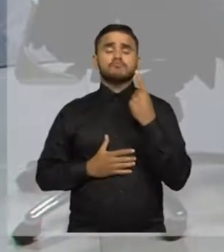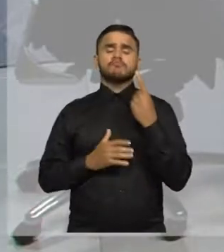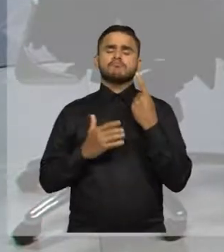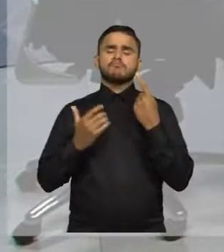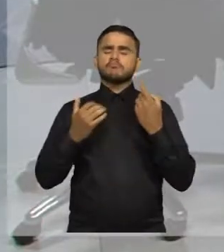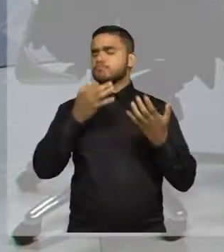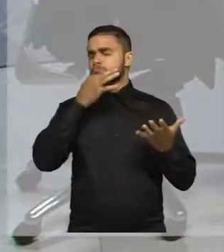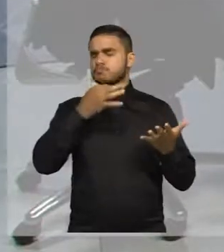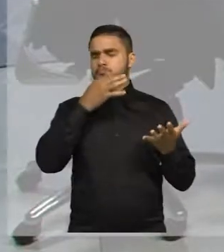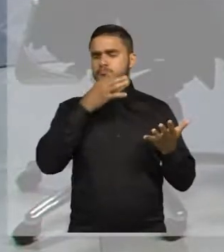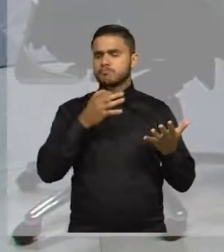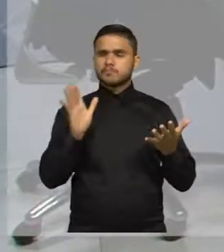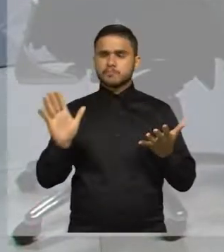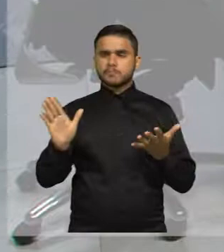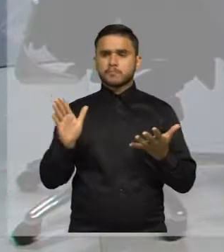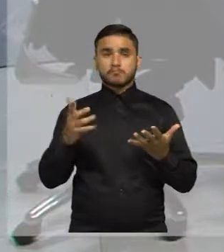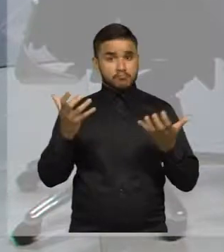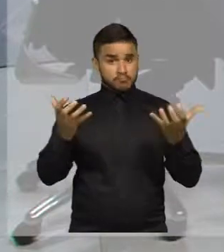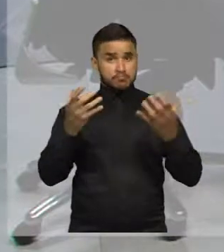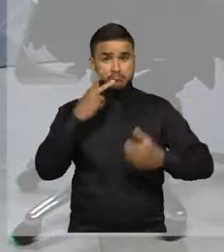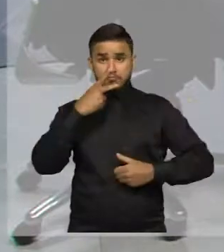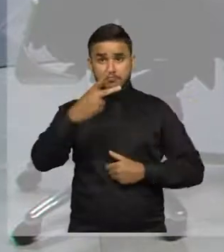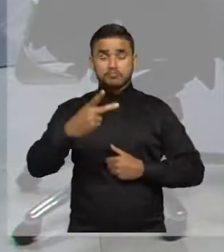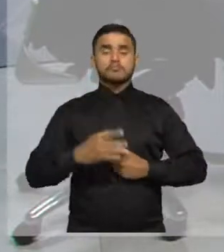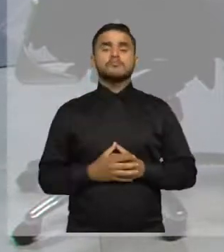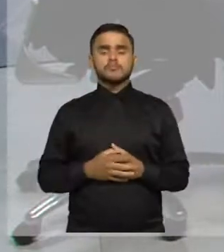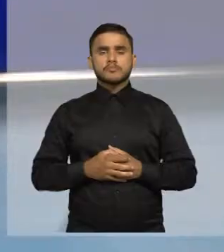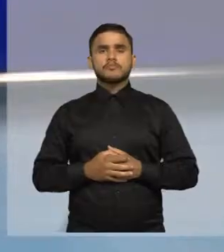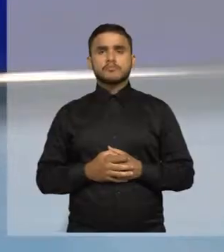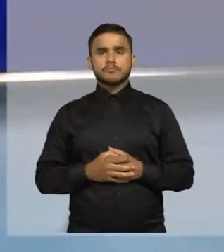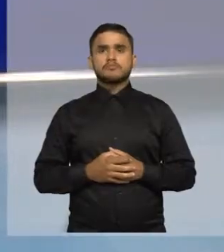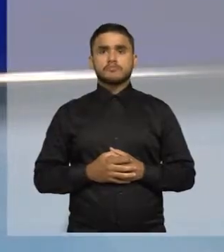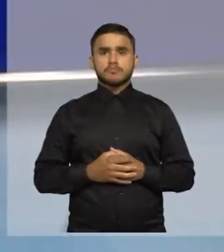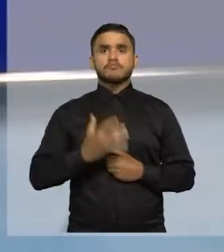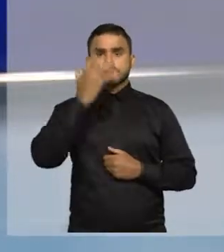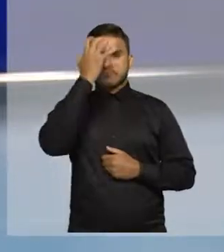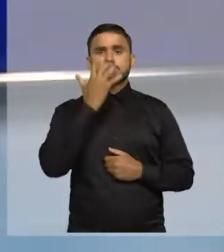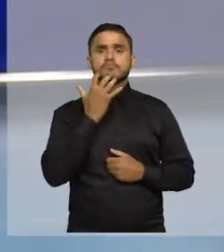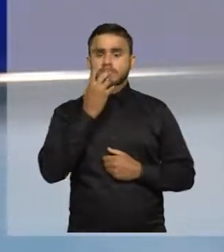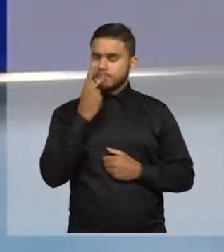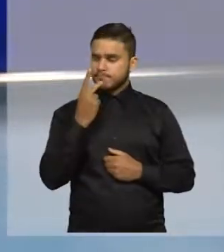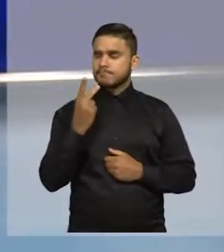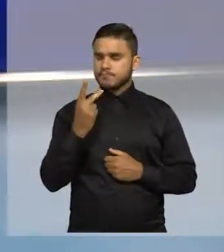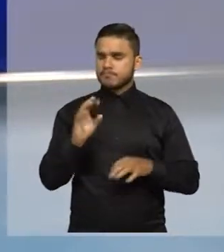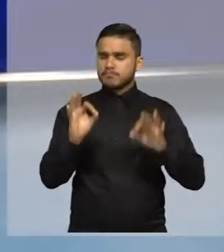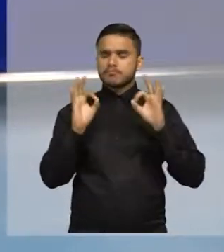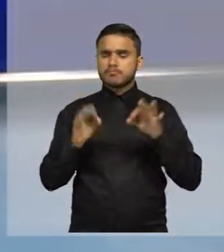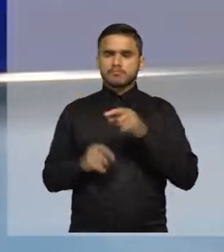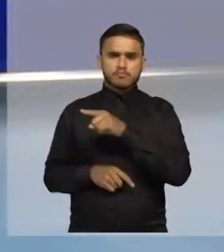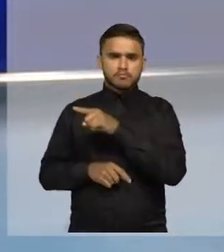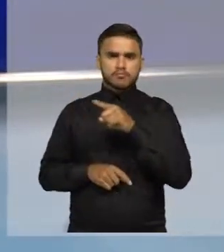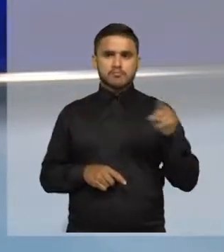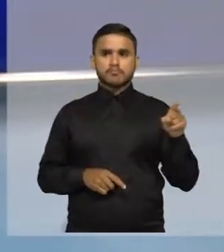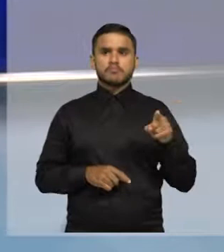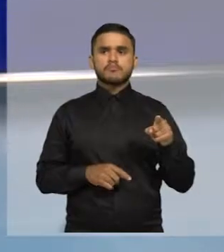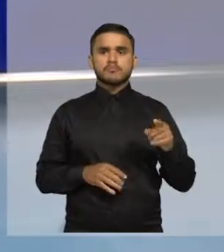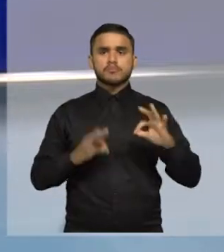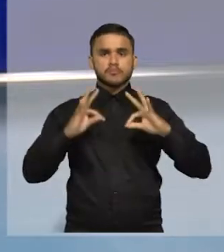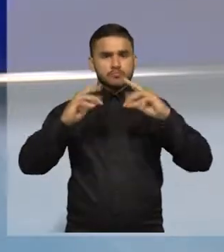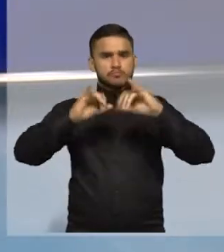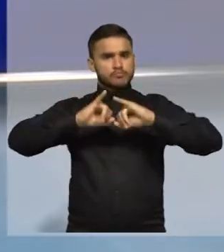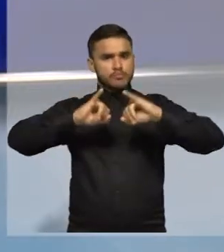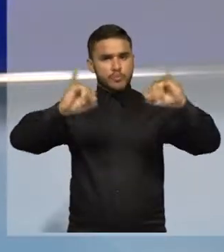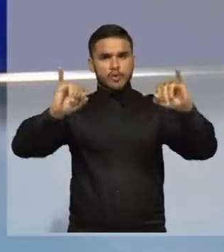essa análise, eu quero fazer aqui um registro que eu acho que é devido, inclusive, por toda a